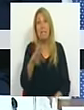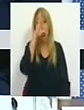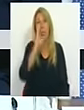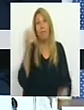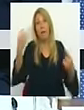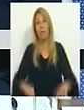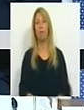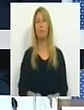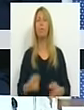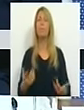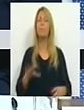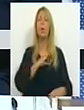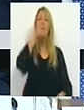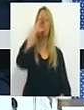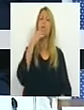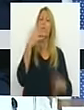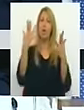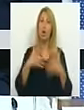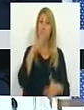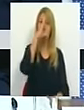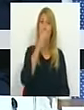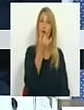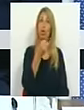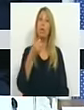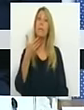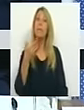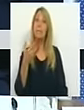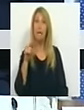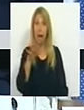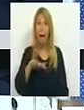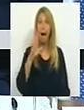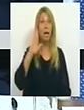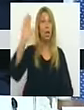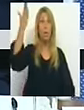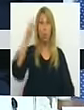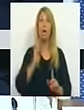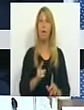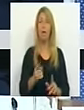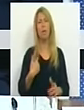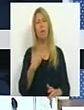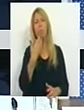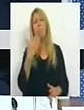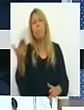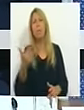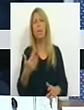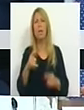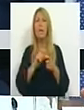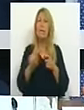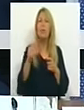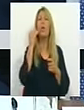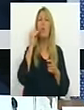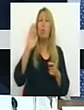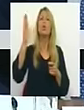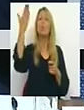dizia que no Orçamento de Estado 2017 esta área era uma prioridade. Eu pedi-lhe que definisse um pouco em que é que quer traduzir